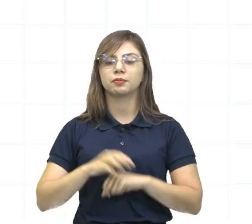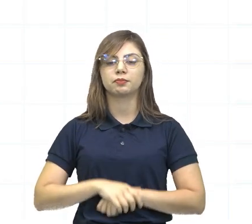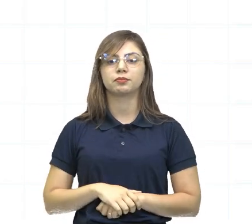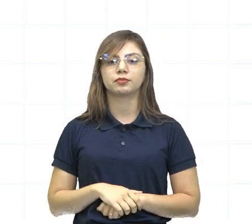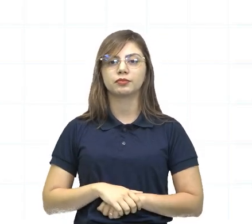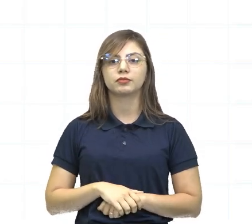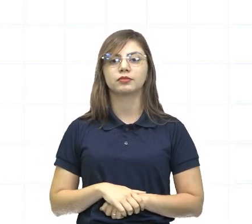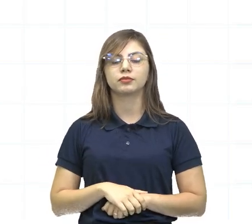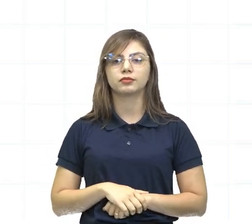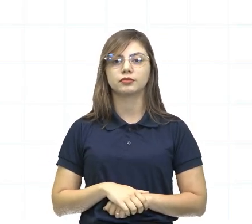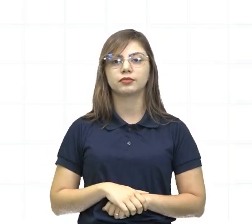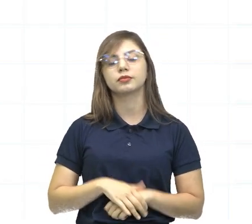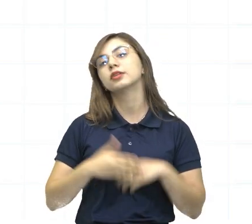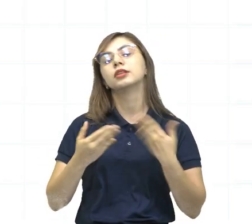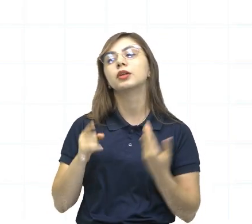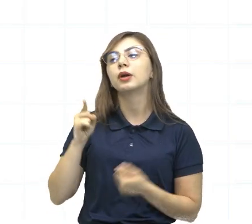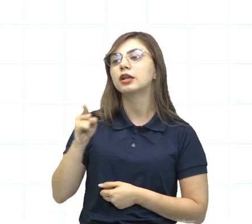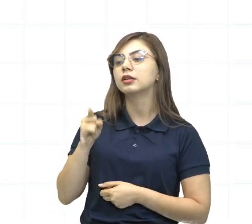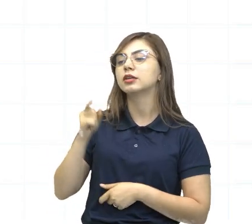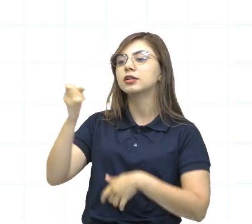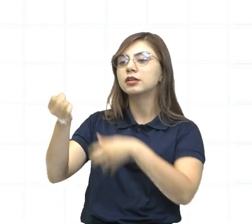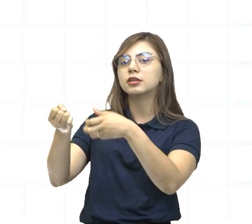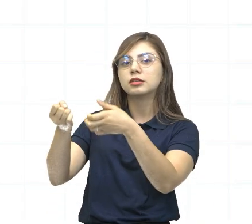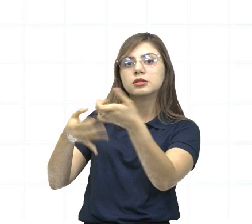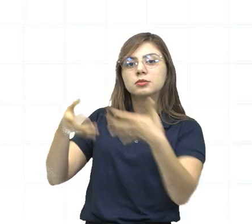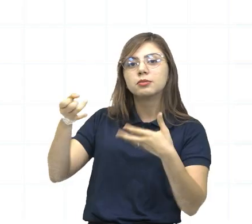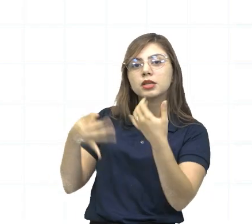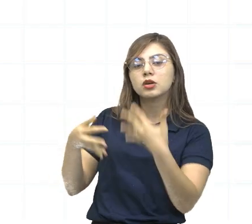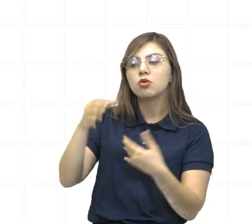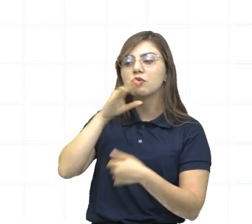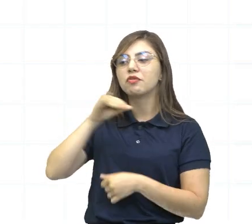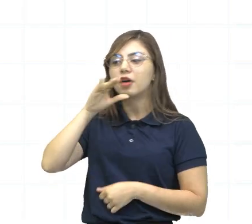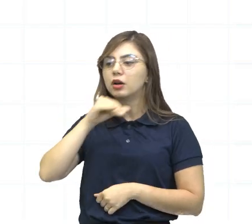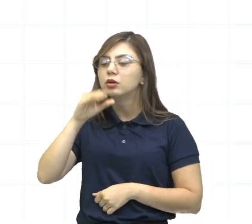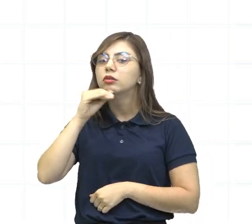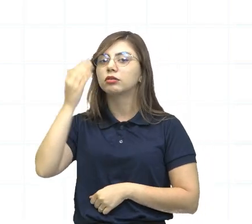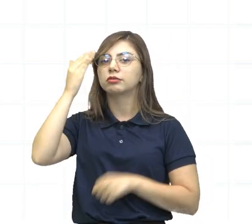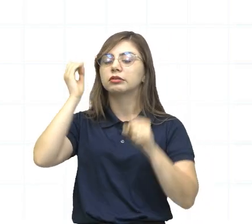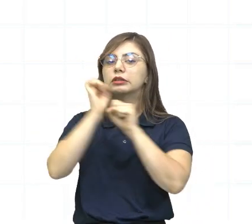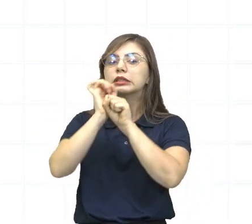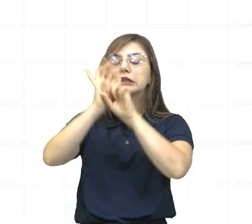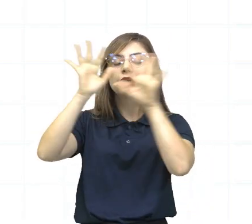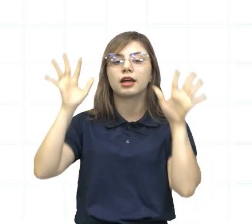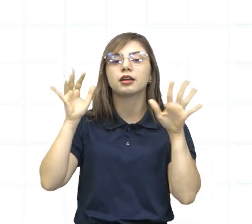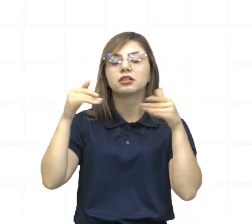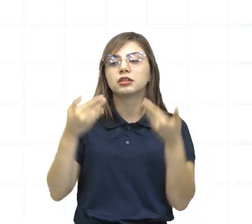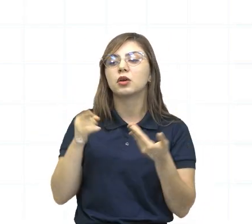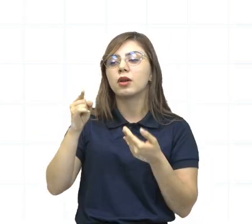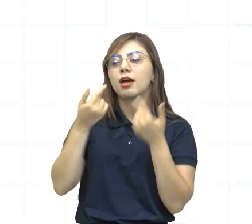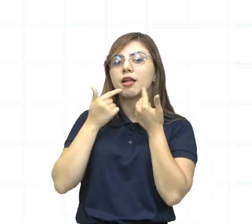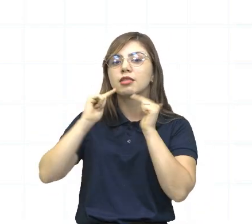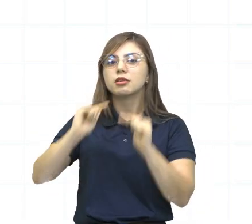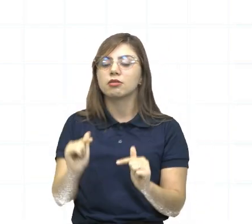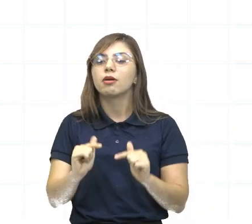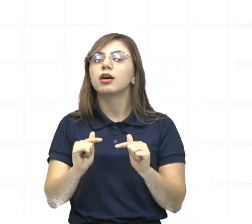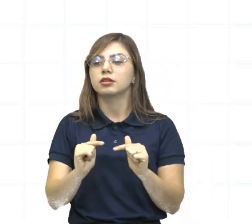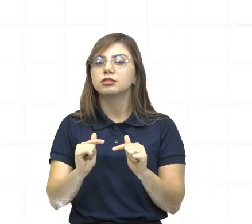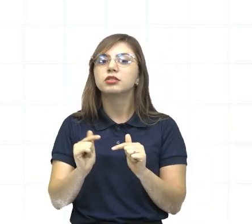é explícito, né? O que é falado ali é explícito, e a linguagem verbal passa exatamente aquilo que é de fato,